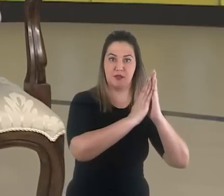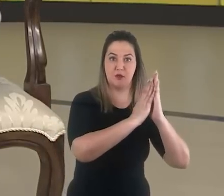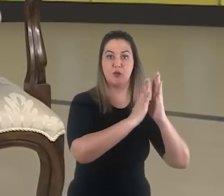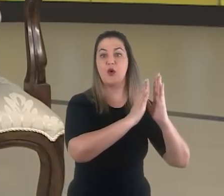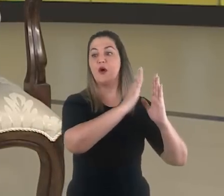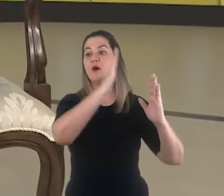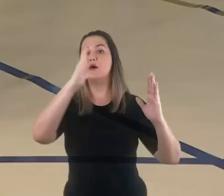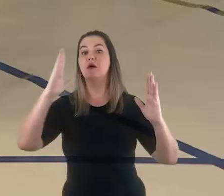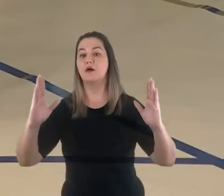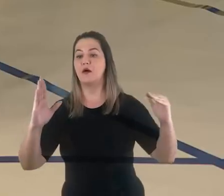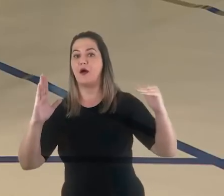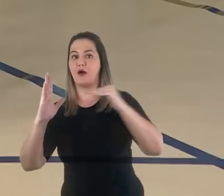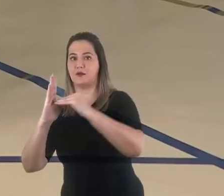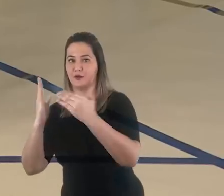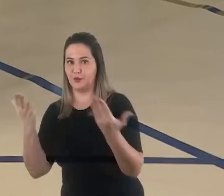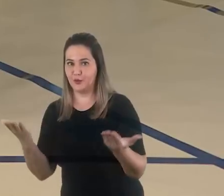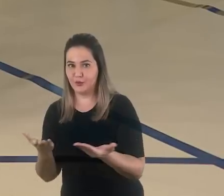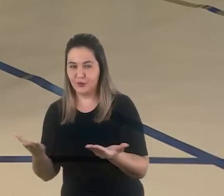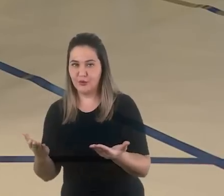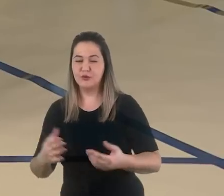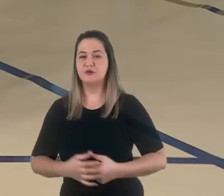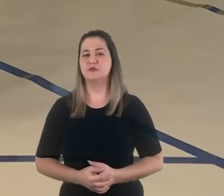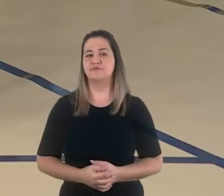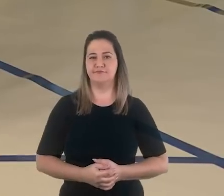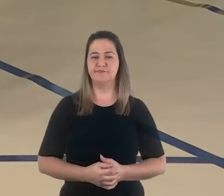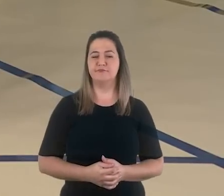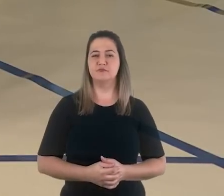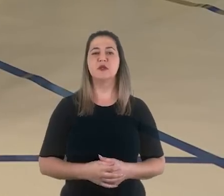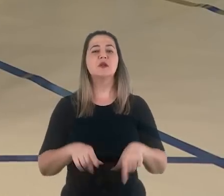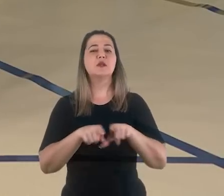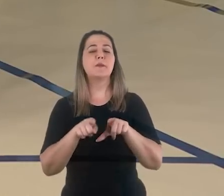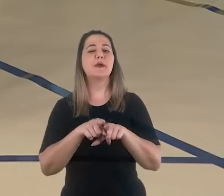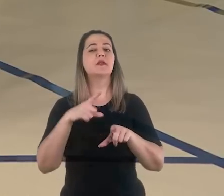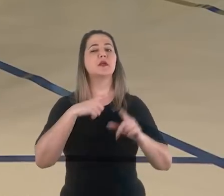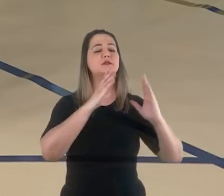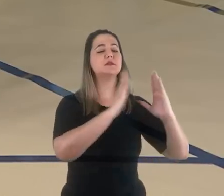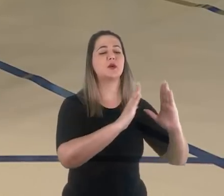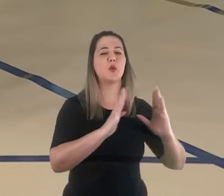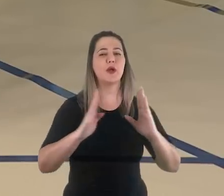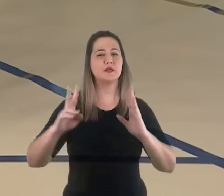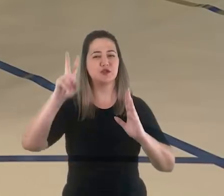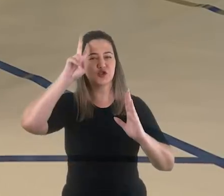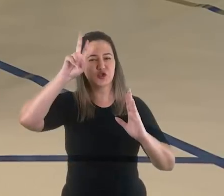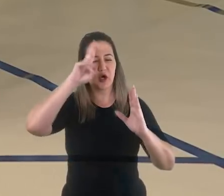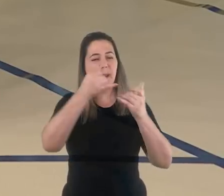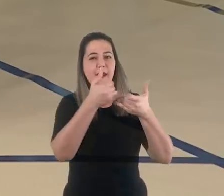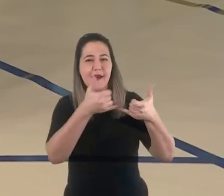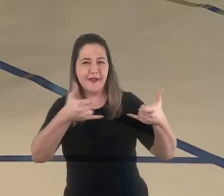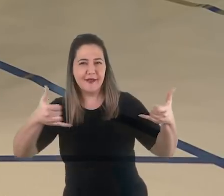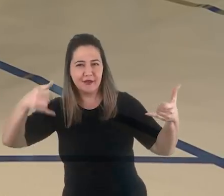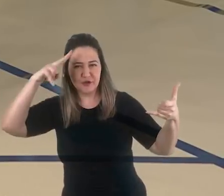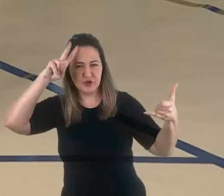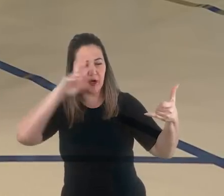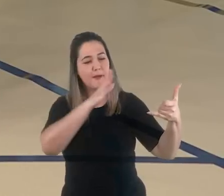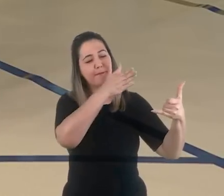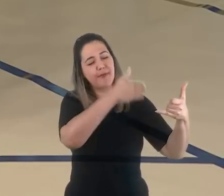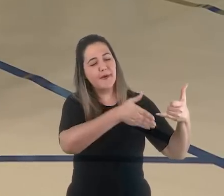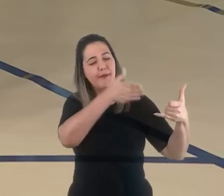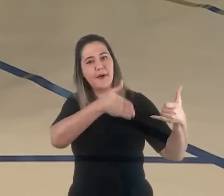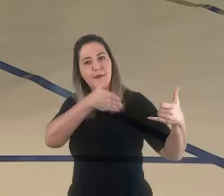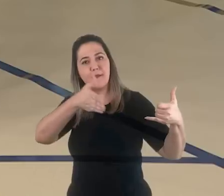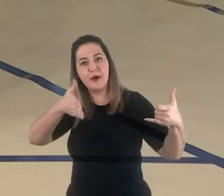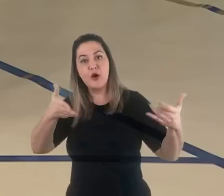hoje. Aliás, nós podemos dizer que numa sequência cronológica dos eventos apresentados, nós